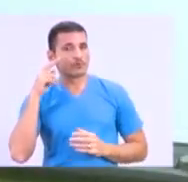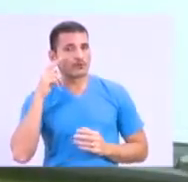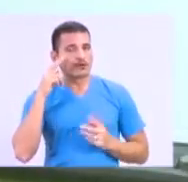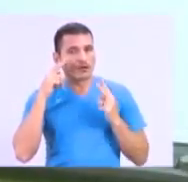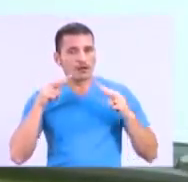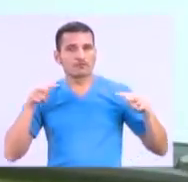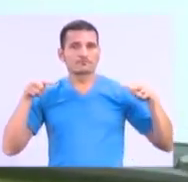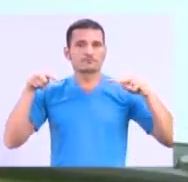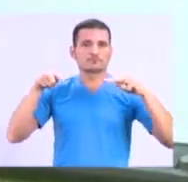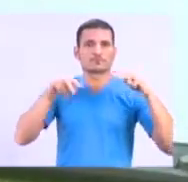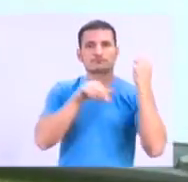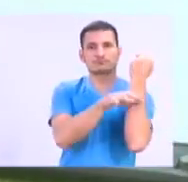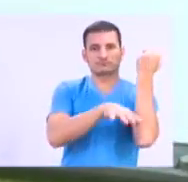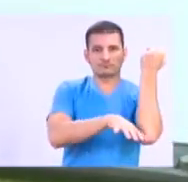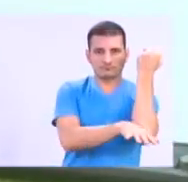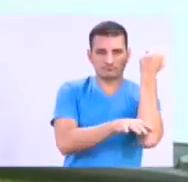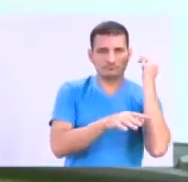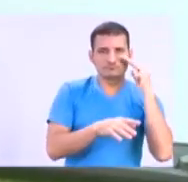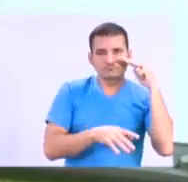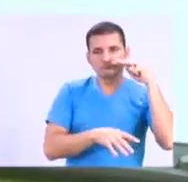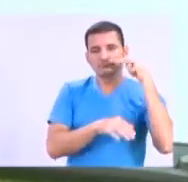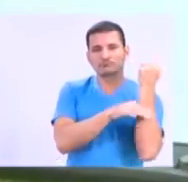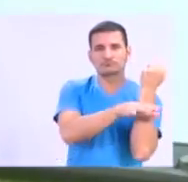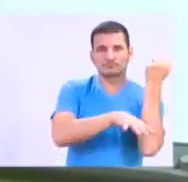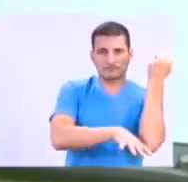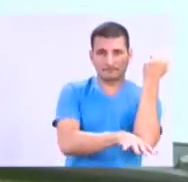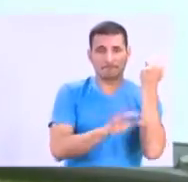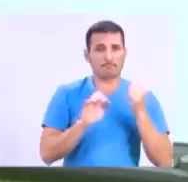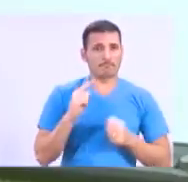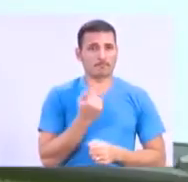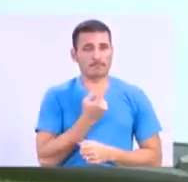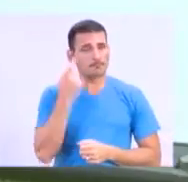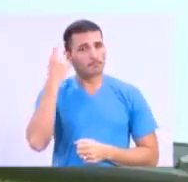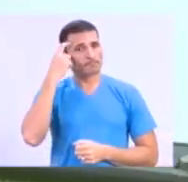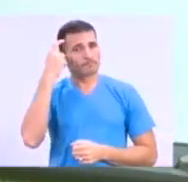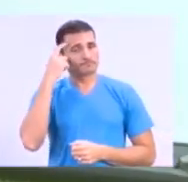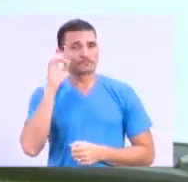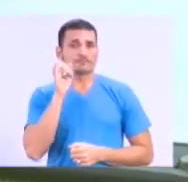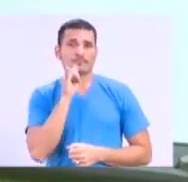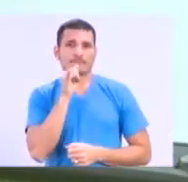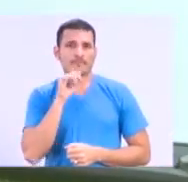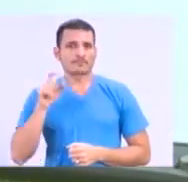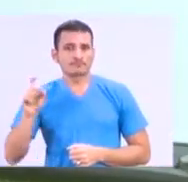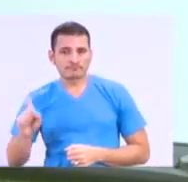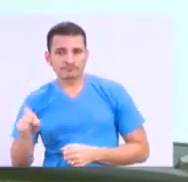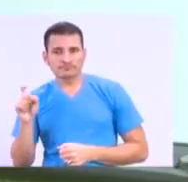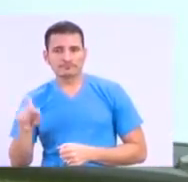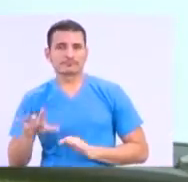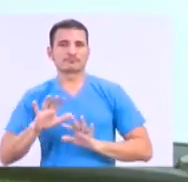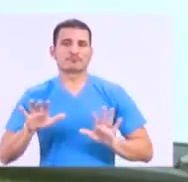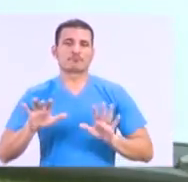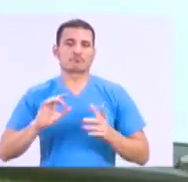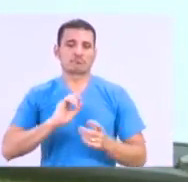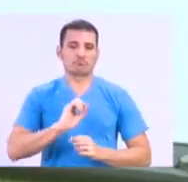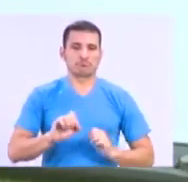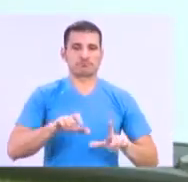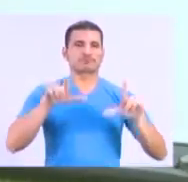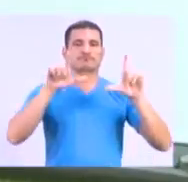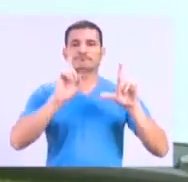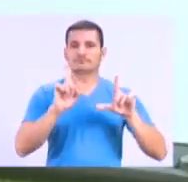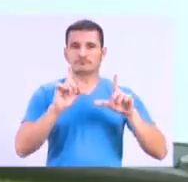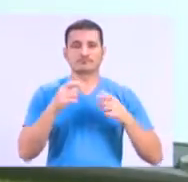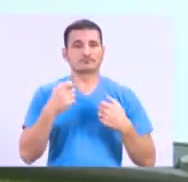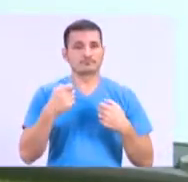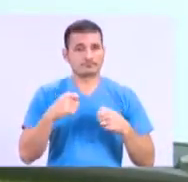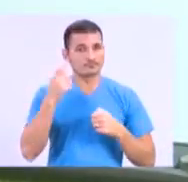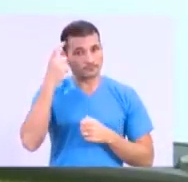servidor. Então nós não vamos pensar de forma que nós vamos dar 2 cliques e as coisas vão ser executadas. Não, estamos